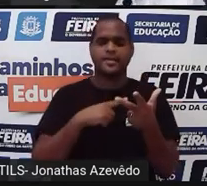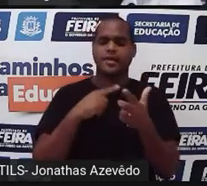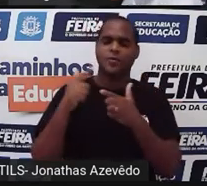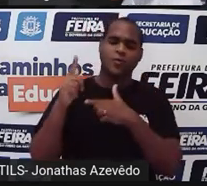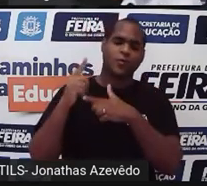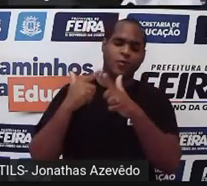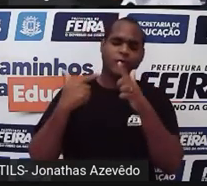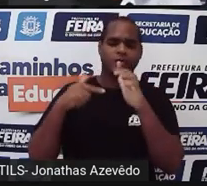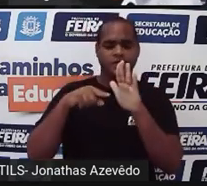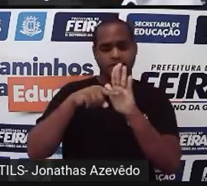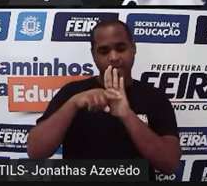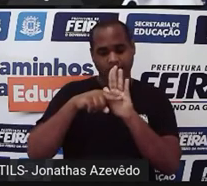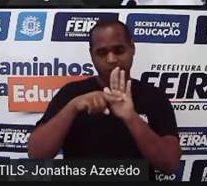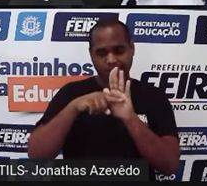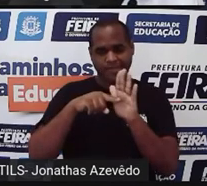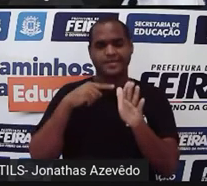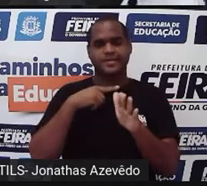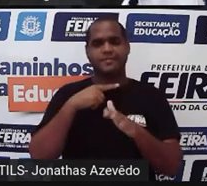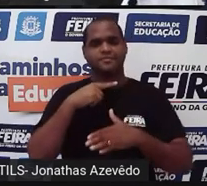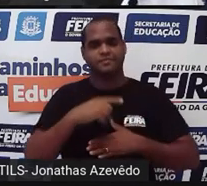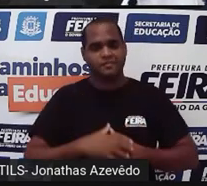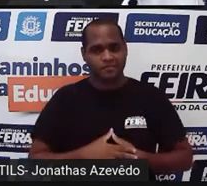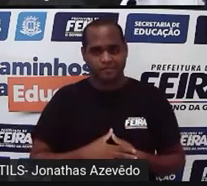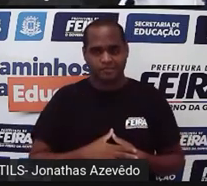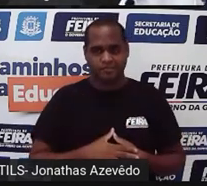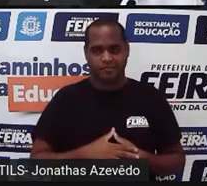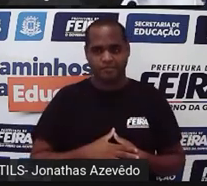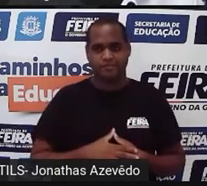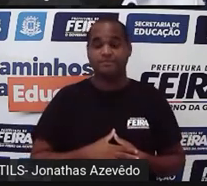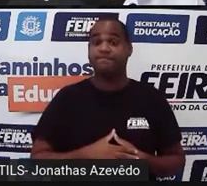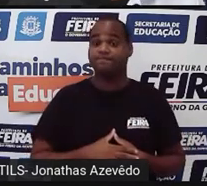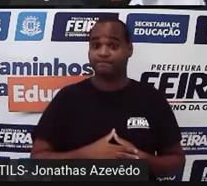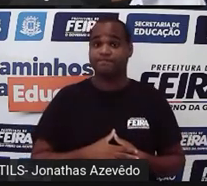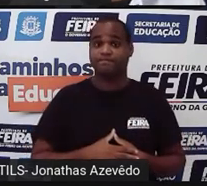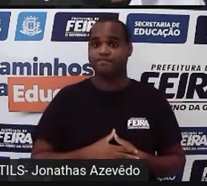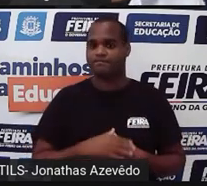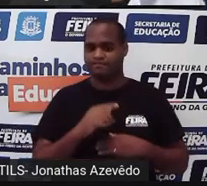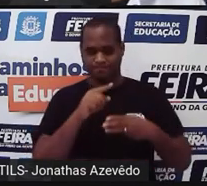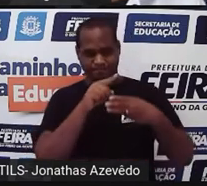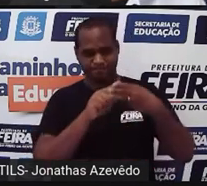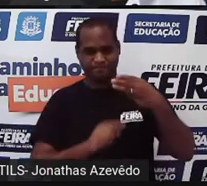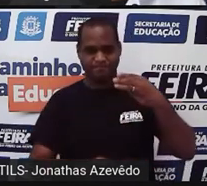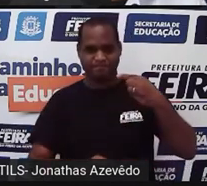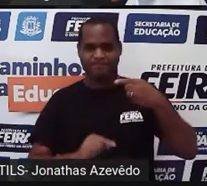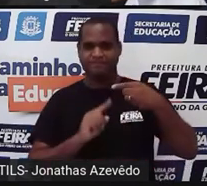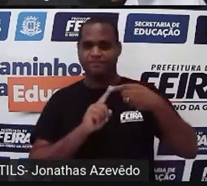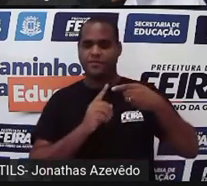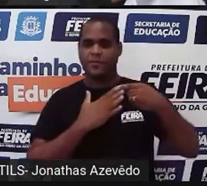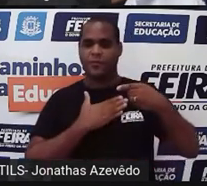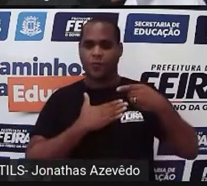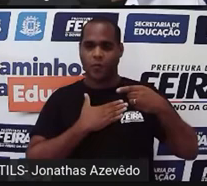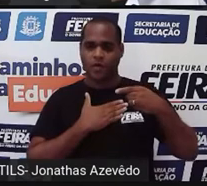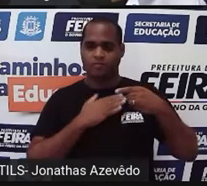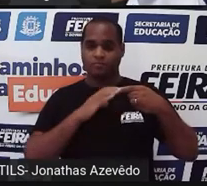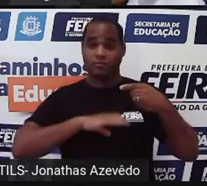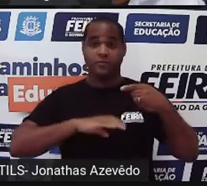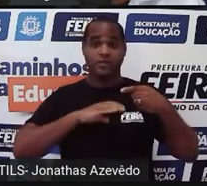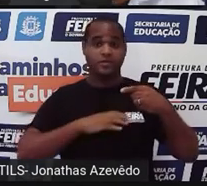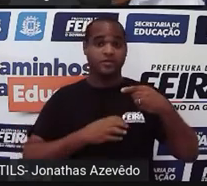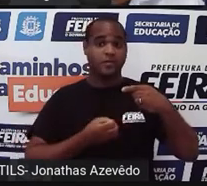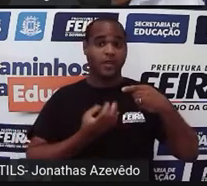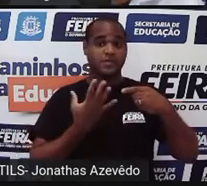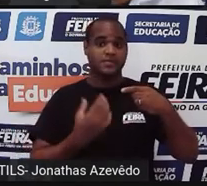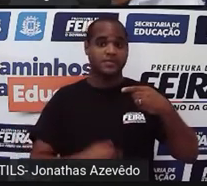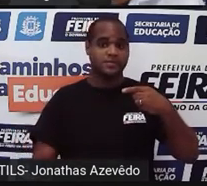outras perguntas. Olha só. Como, por exemplo, essas três que eu coloquei ali, ó. Quantos gostam de